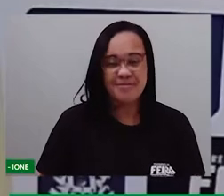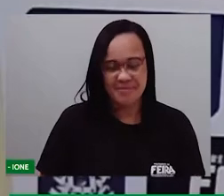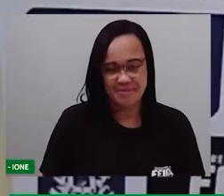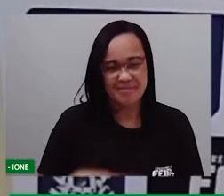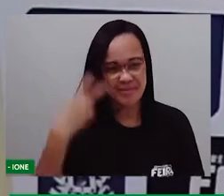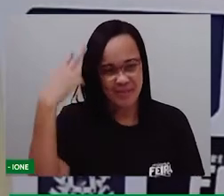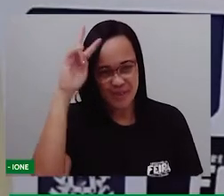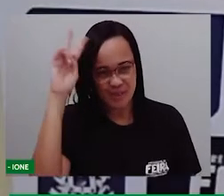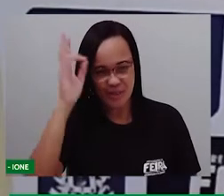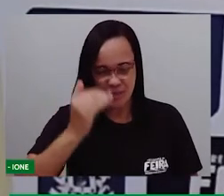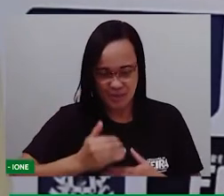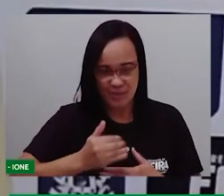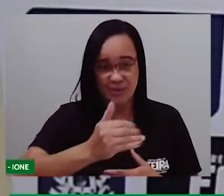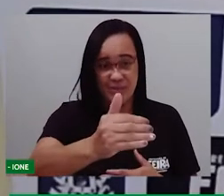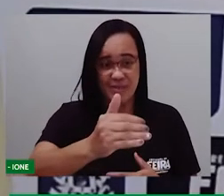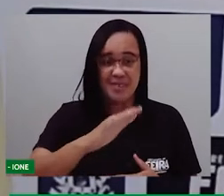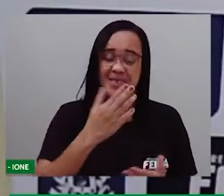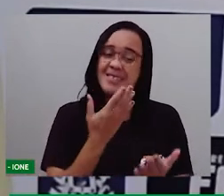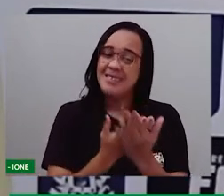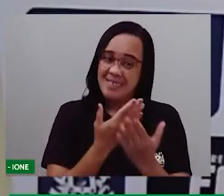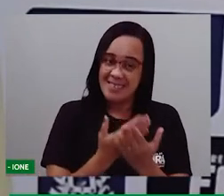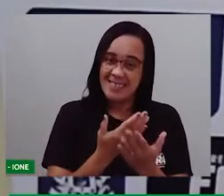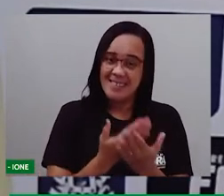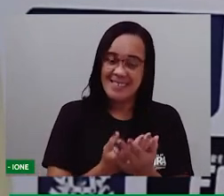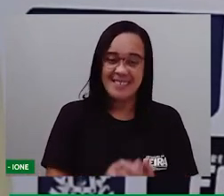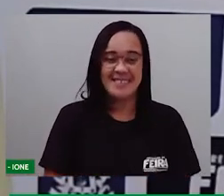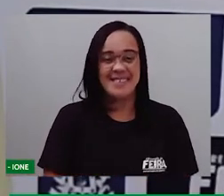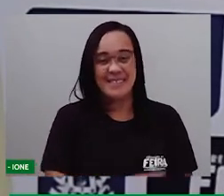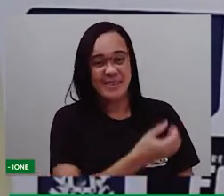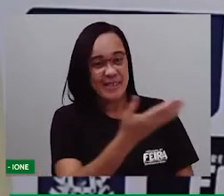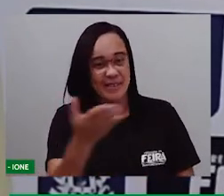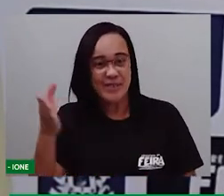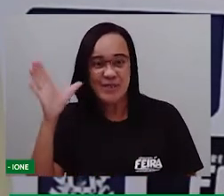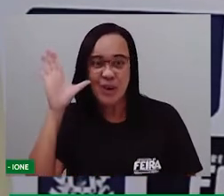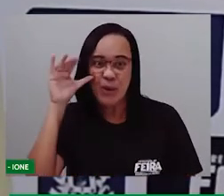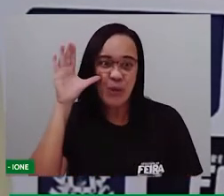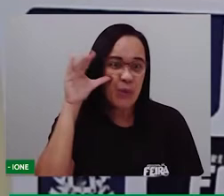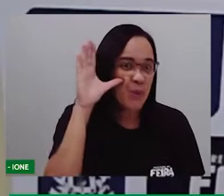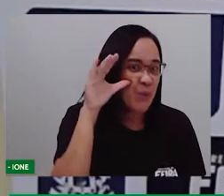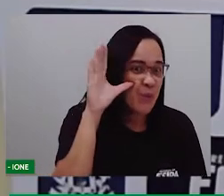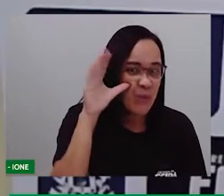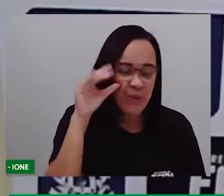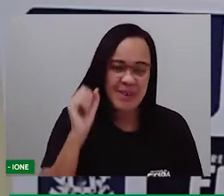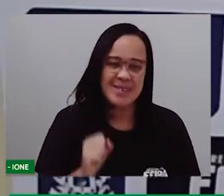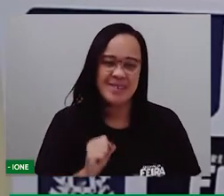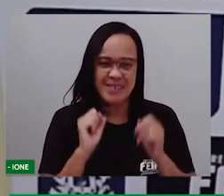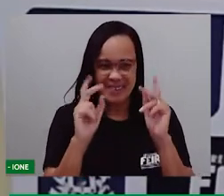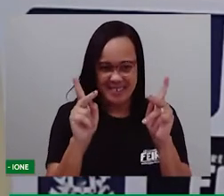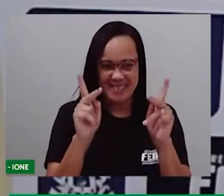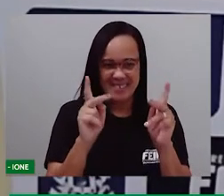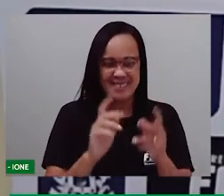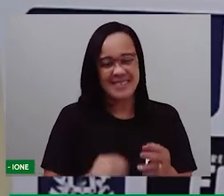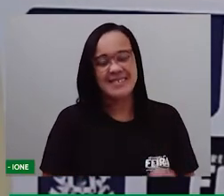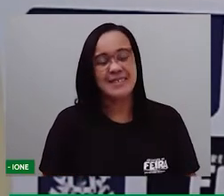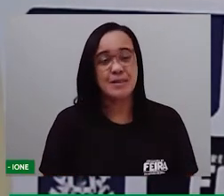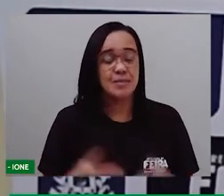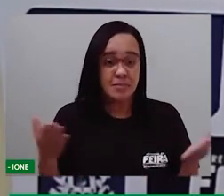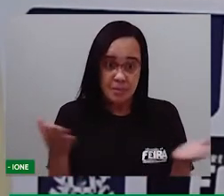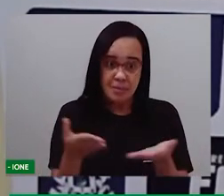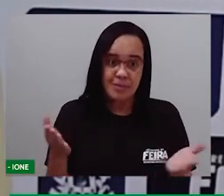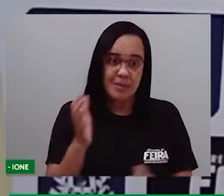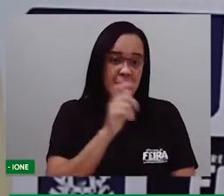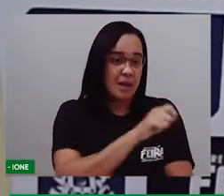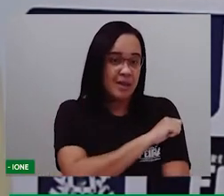dessa história na próxima vou deixar você curioso Tá bom agora